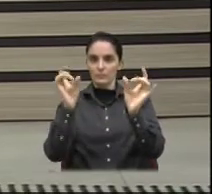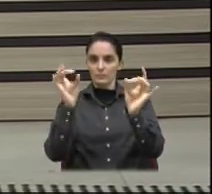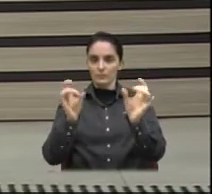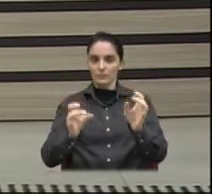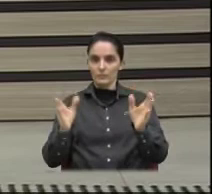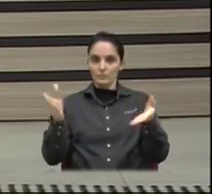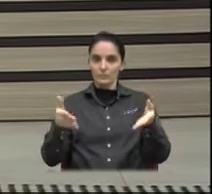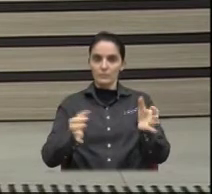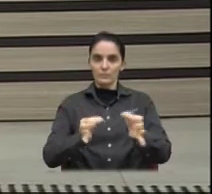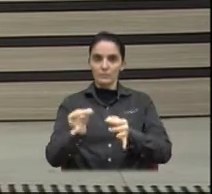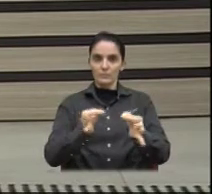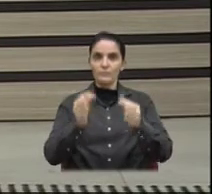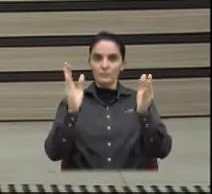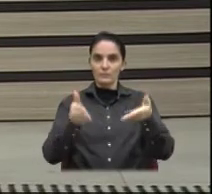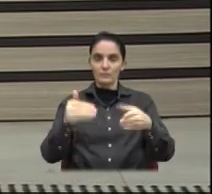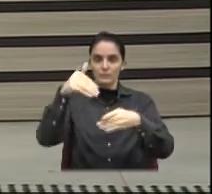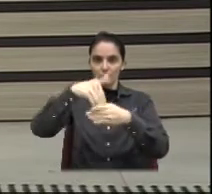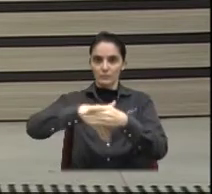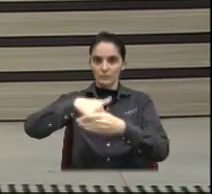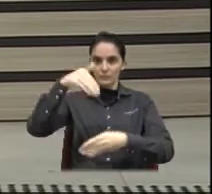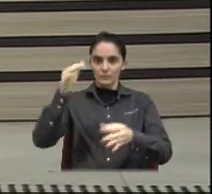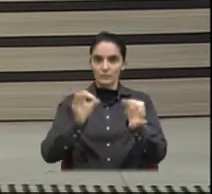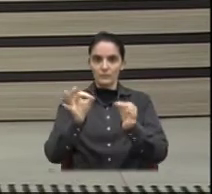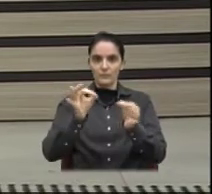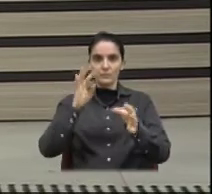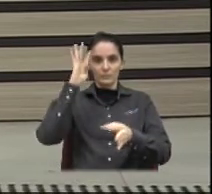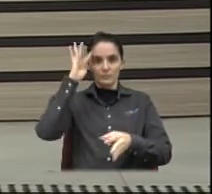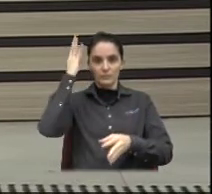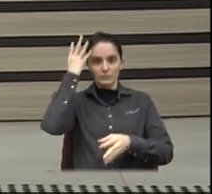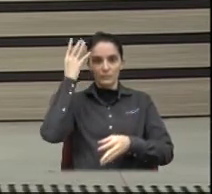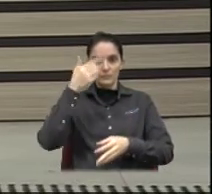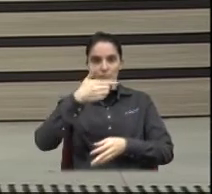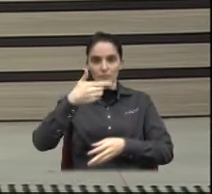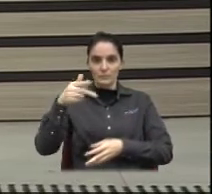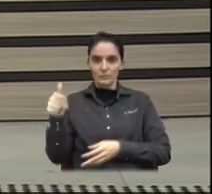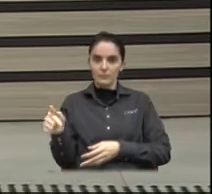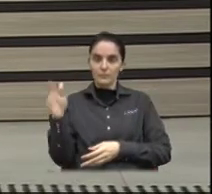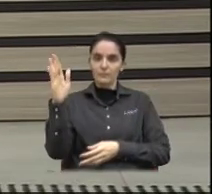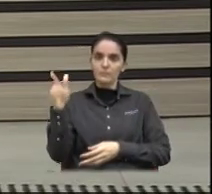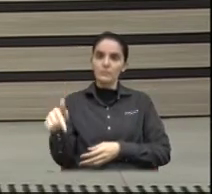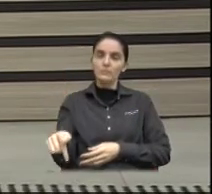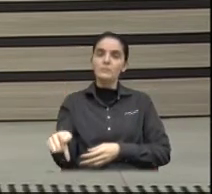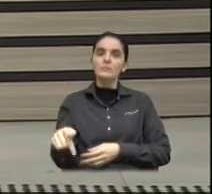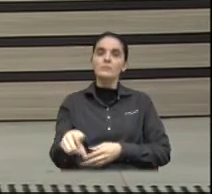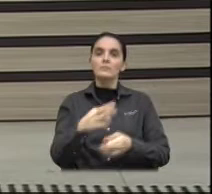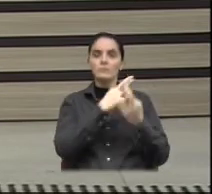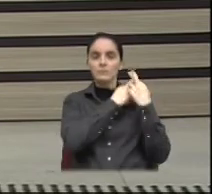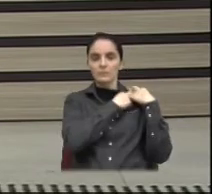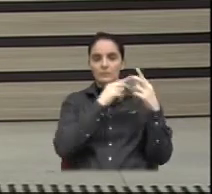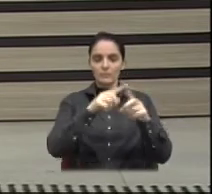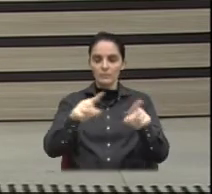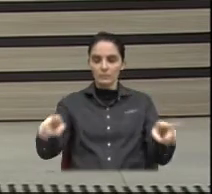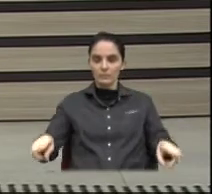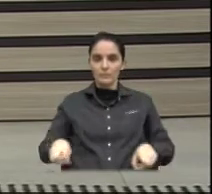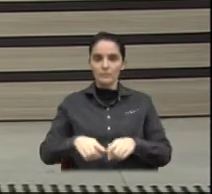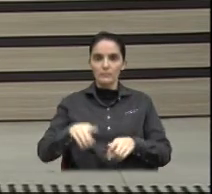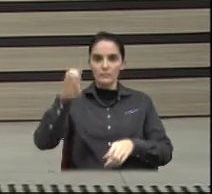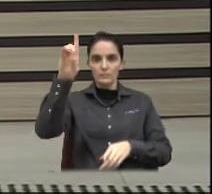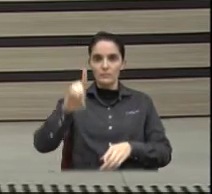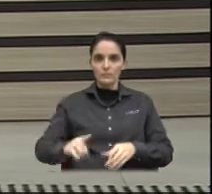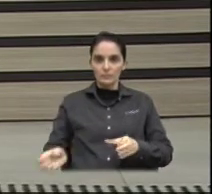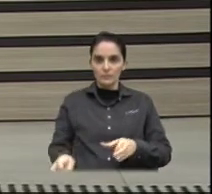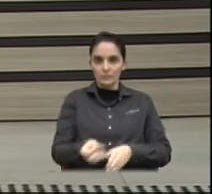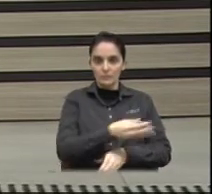apto para ir à votação o projeto de resolução de vinte e sete barras 17 de autoria da mesa diretora que dá nova redação